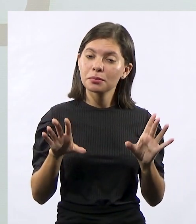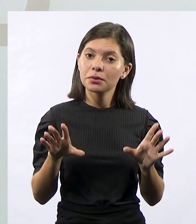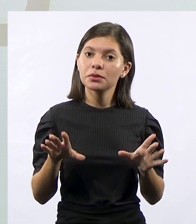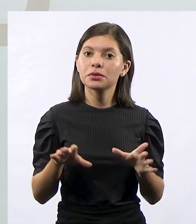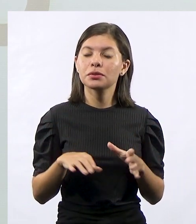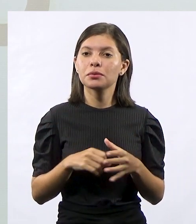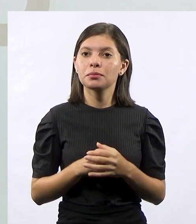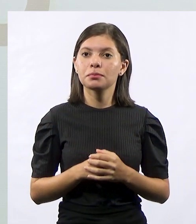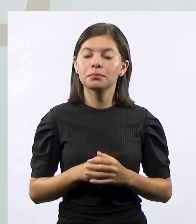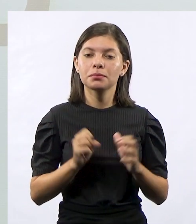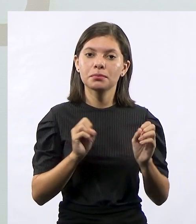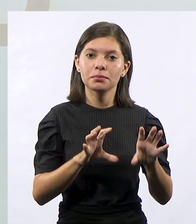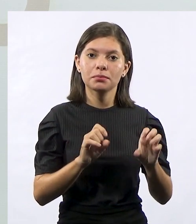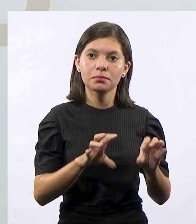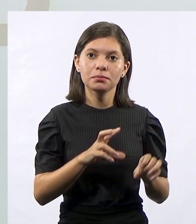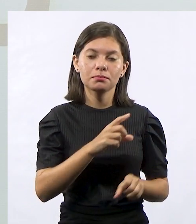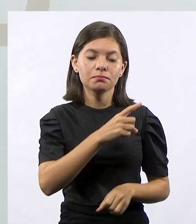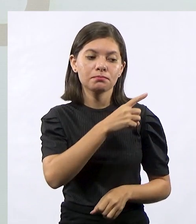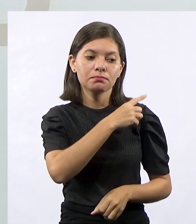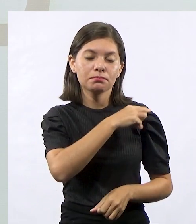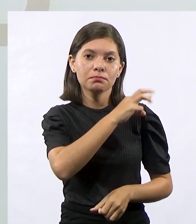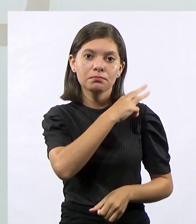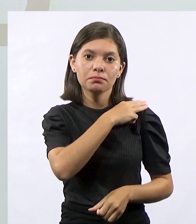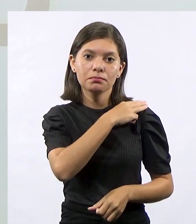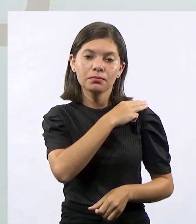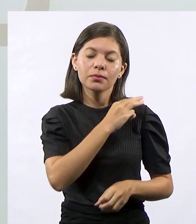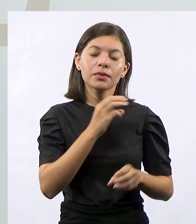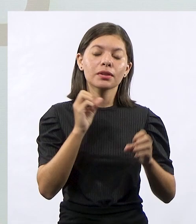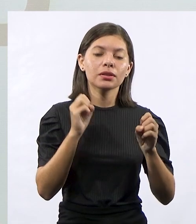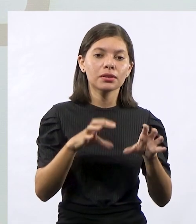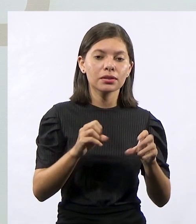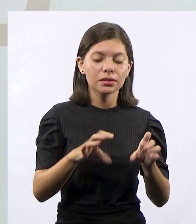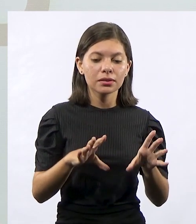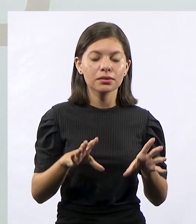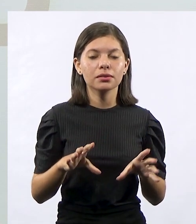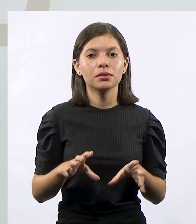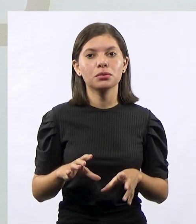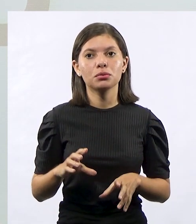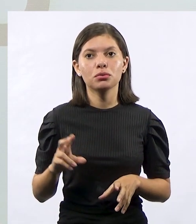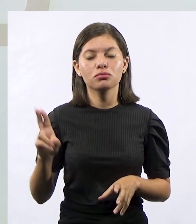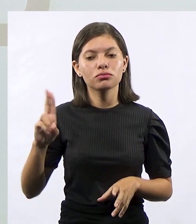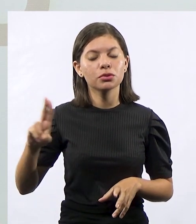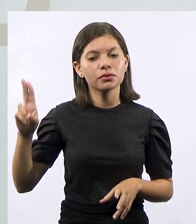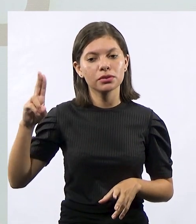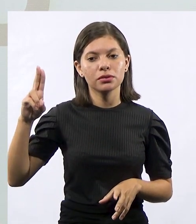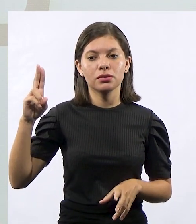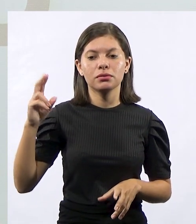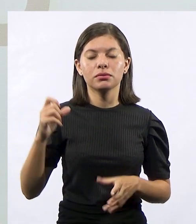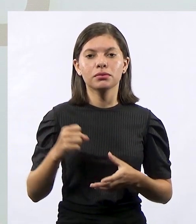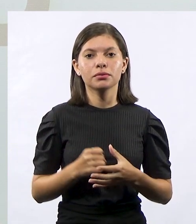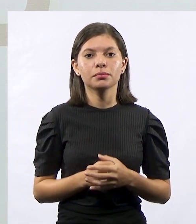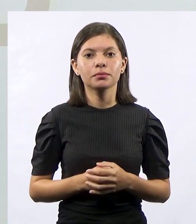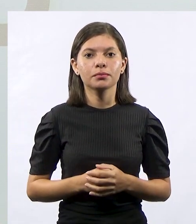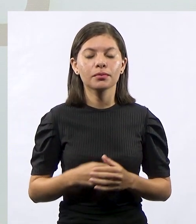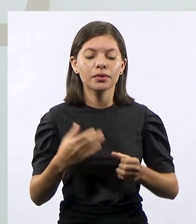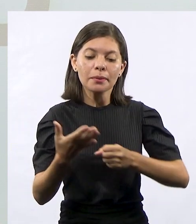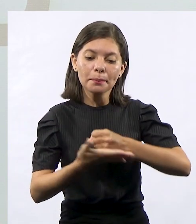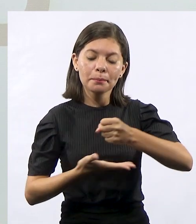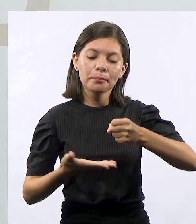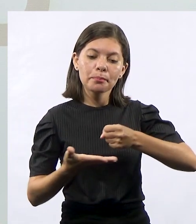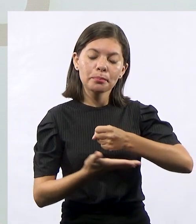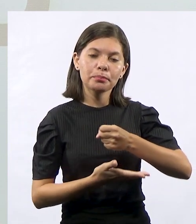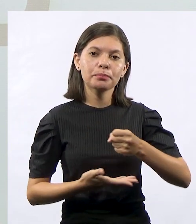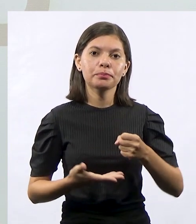o ensino médio e para o ensino superior. Então, esses princípios, eles são os princípios basilares